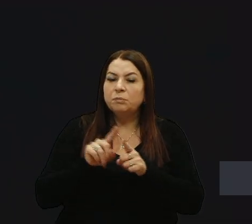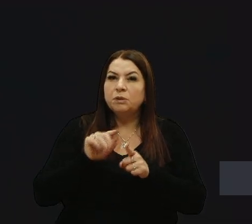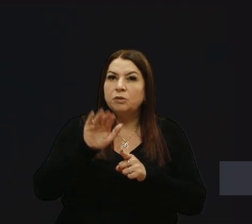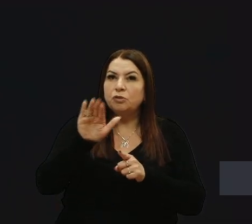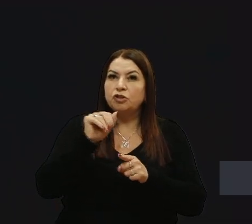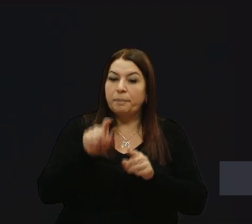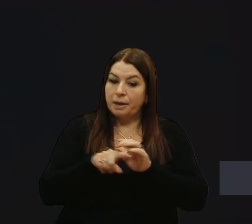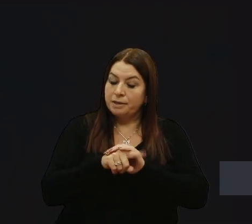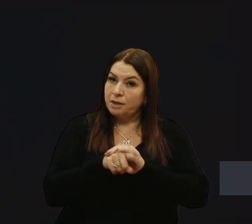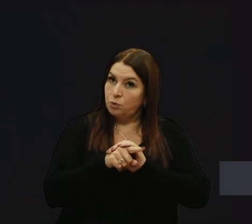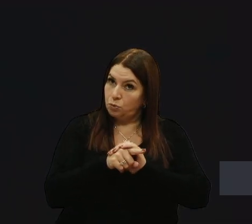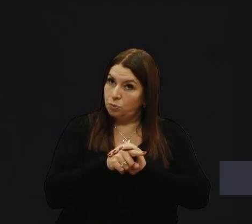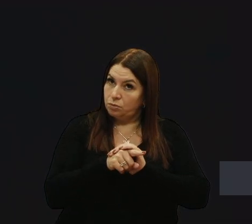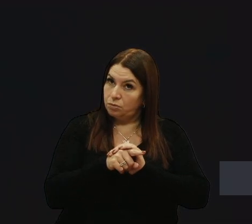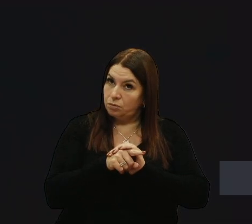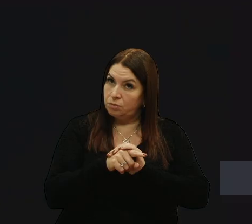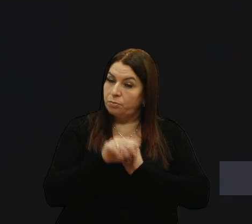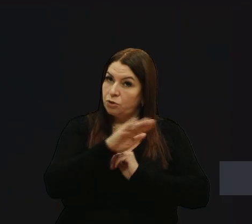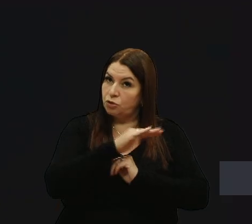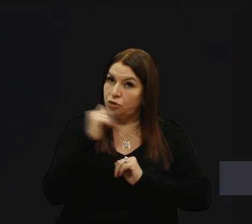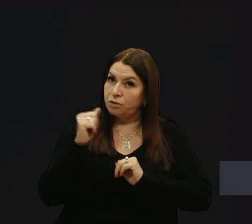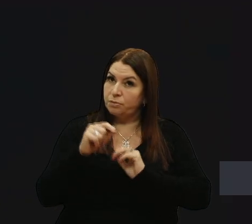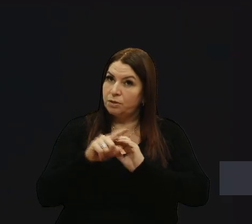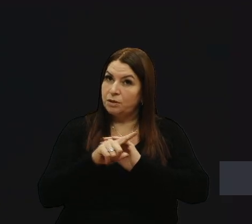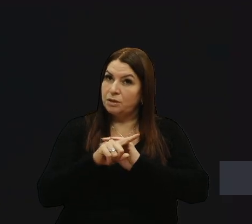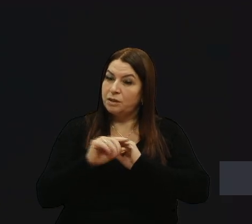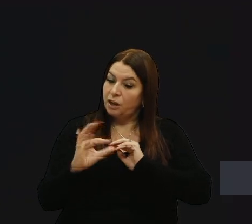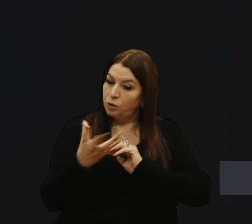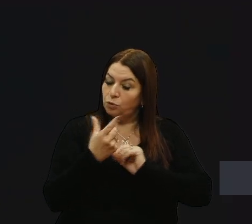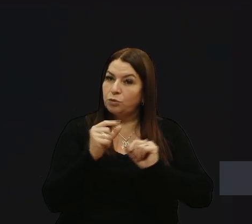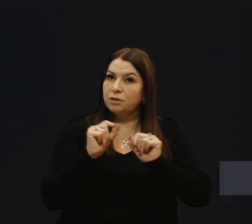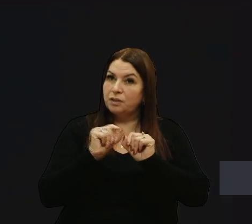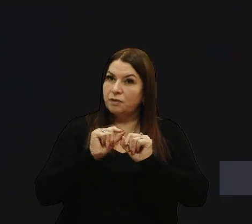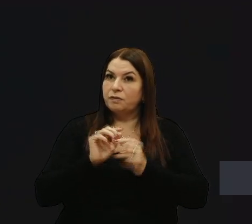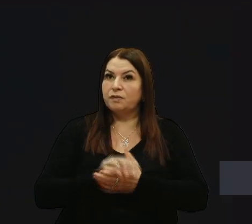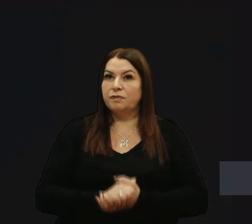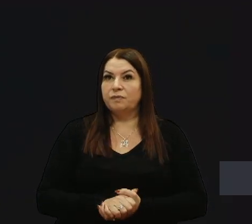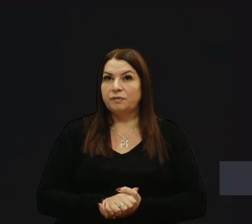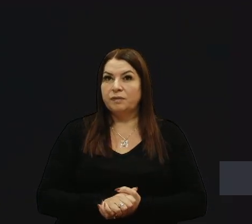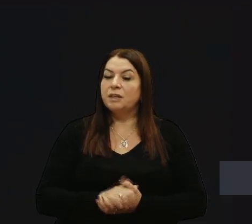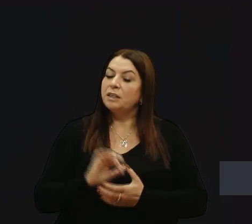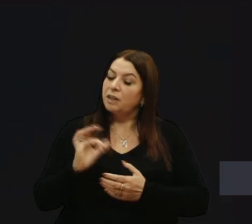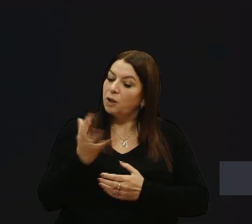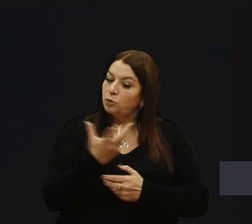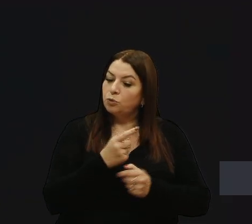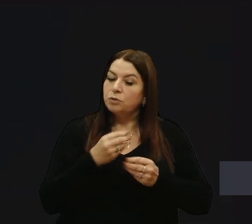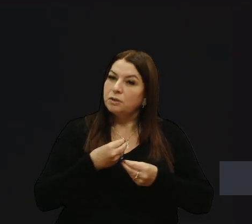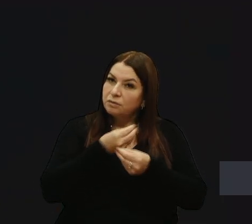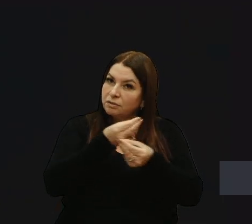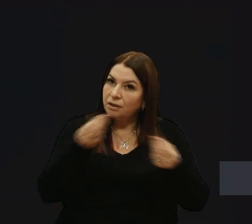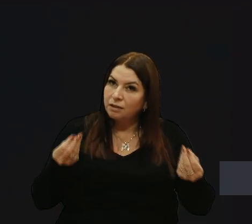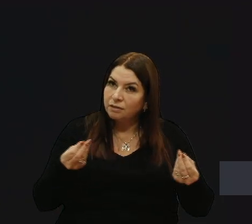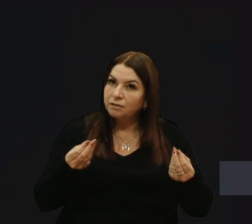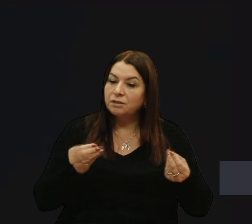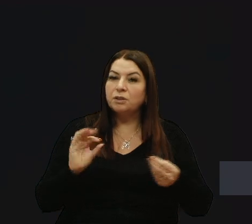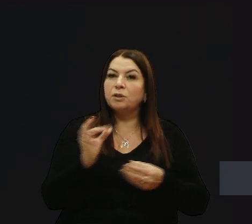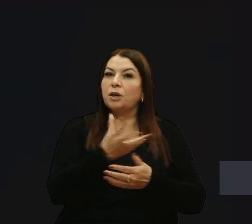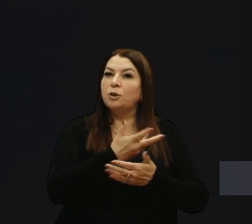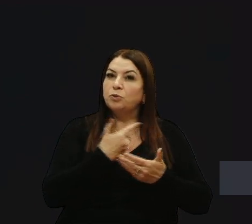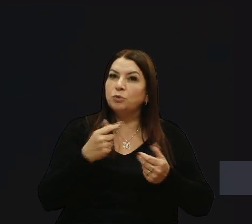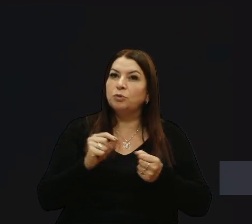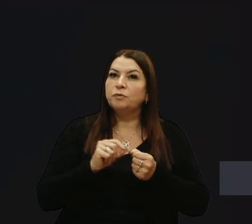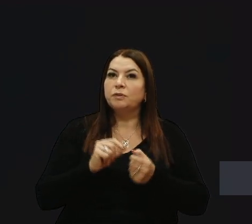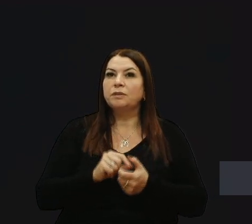chamar de tatu, me chame de tá tudo sendo feito. Tá tudo sendo entregue. Tá tudo bem.